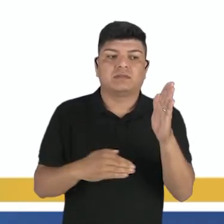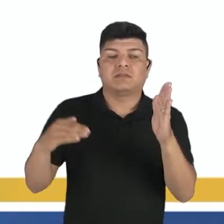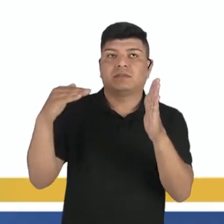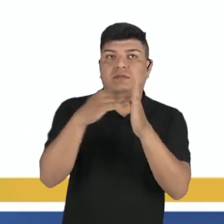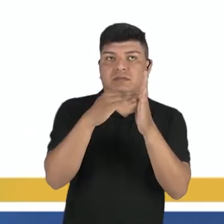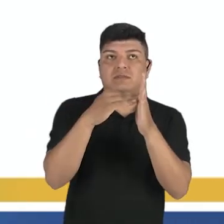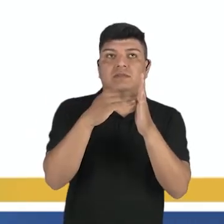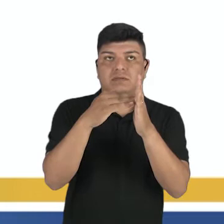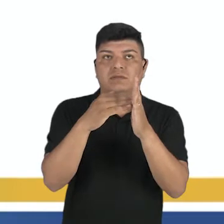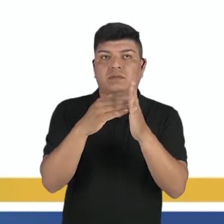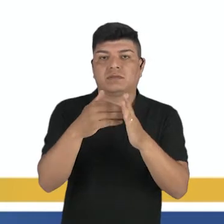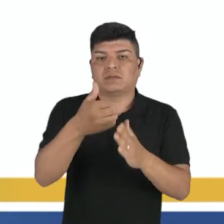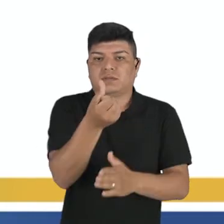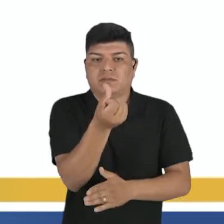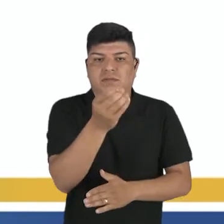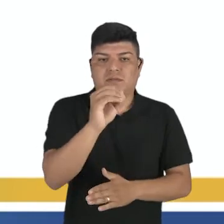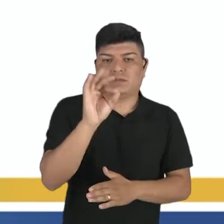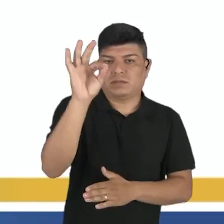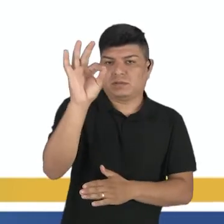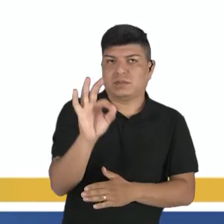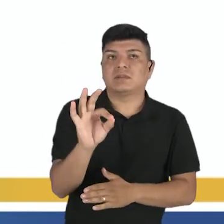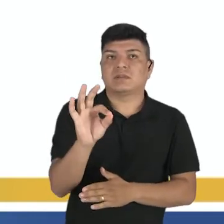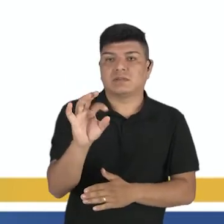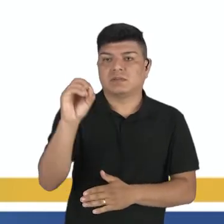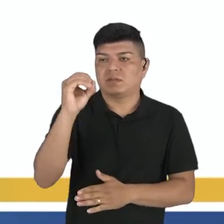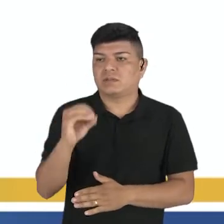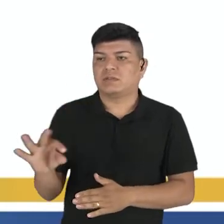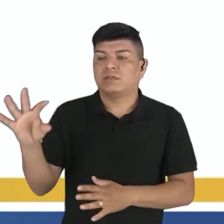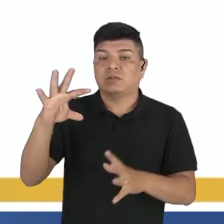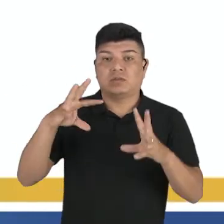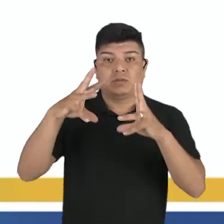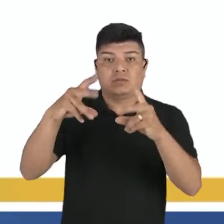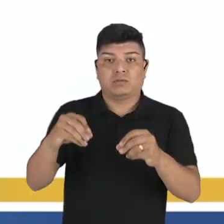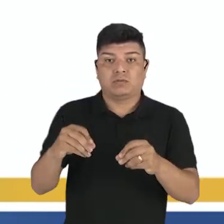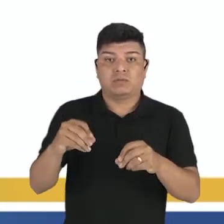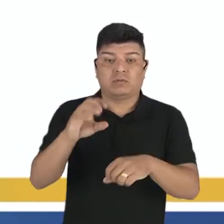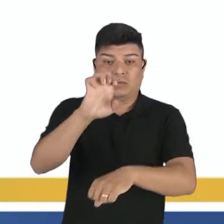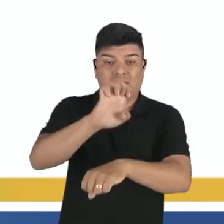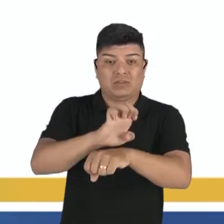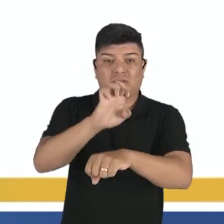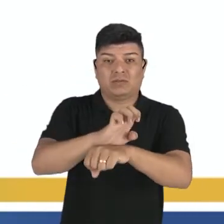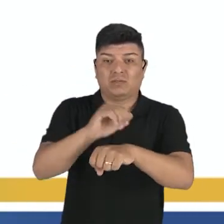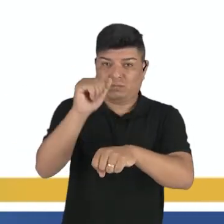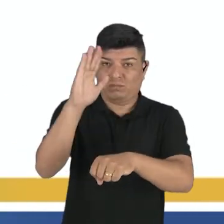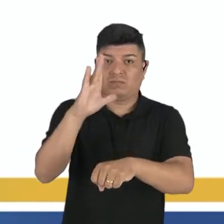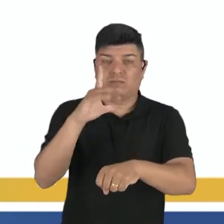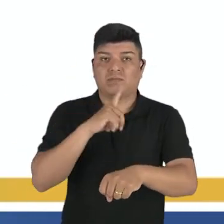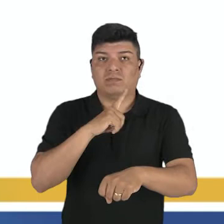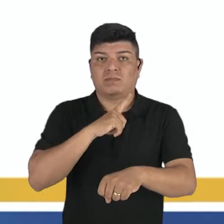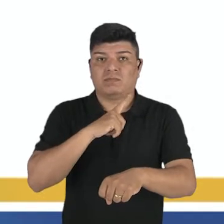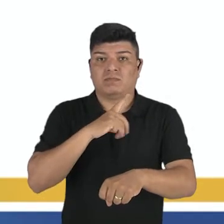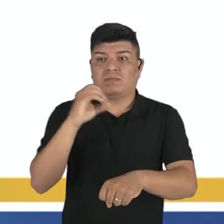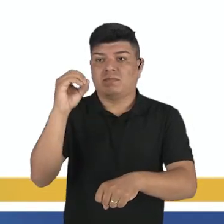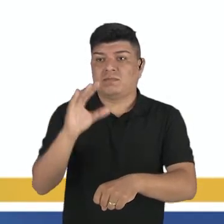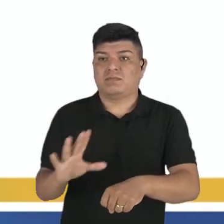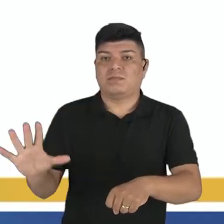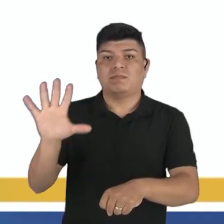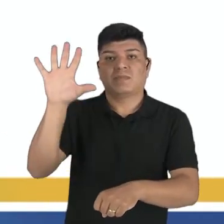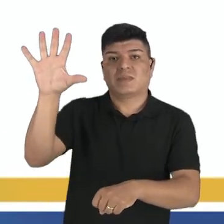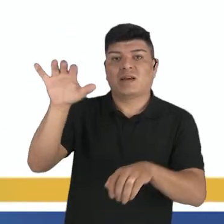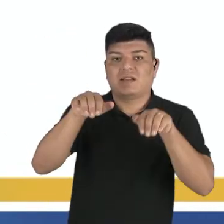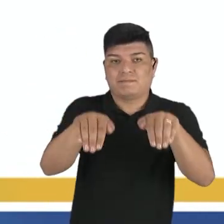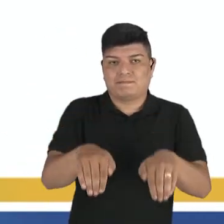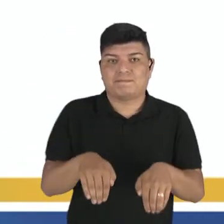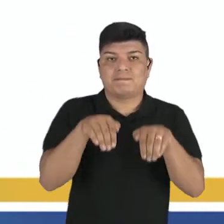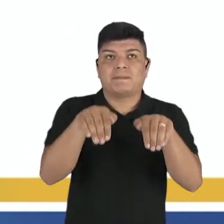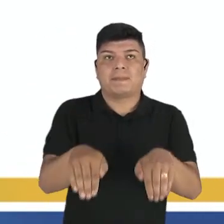ela corresponde a 60% da Oceania, por exemplo. Então, a maioria dos estados do continente oceânico está na